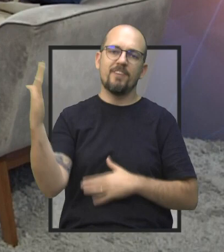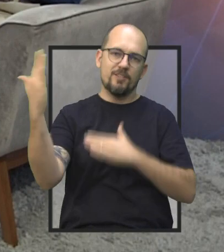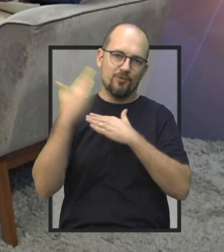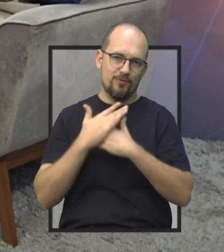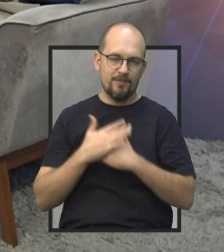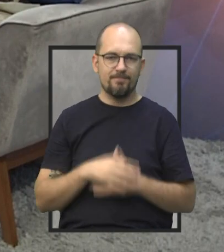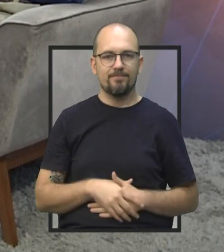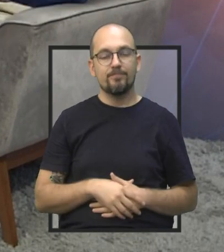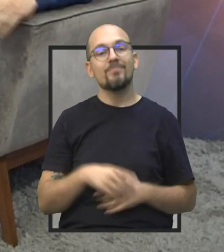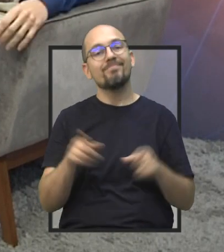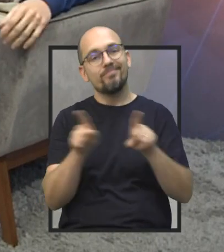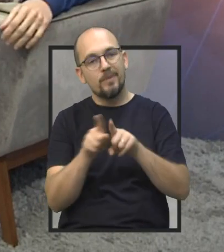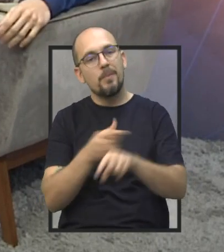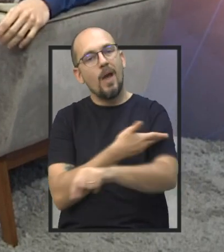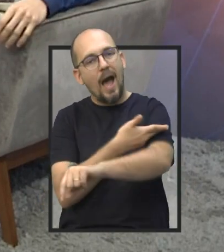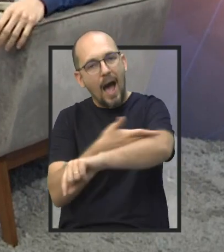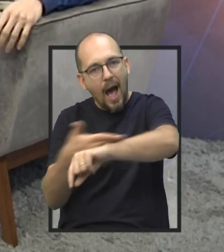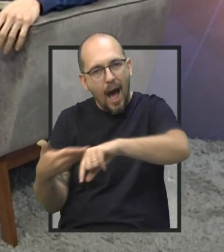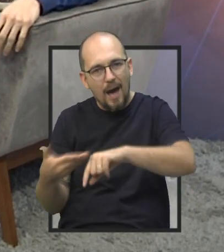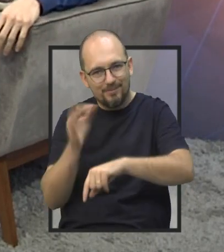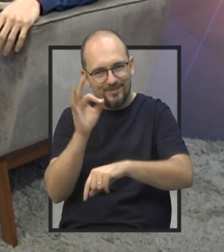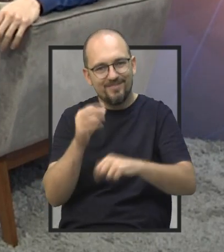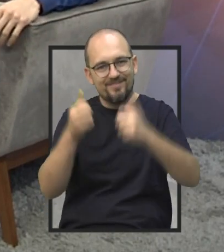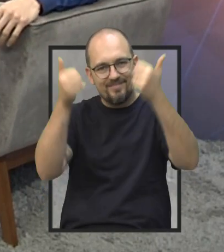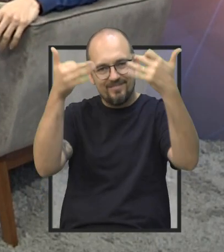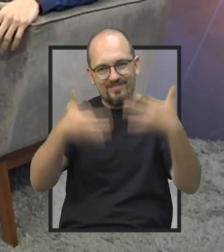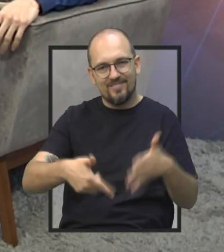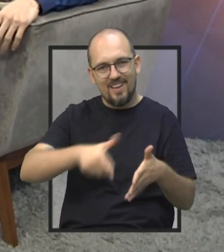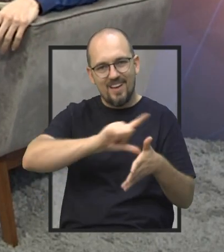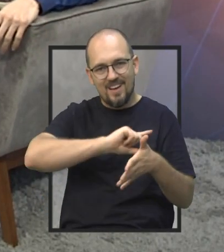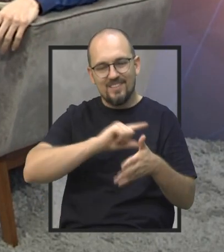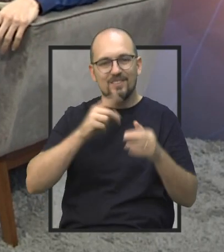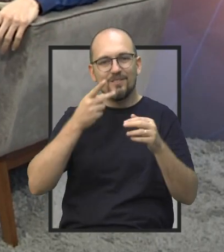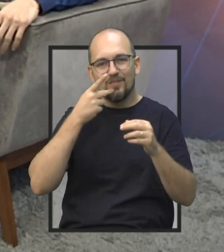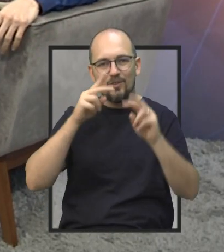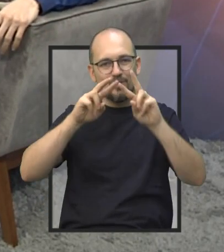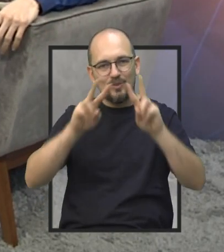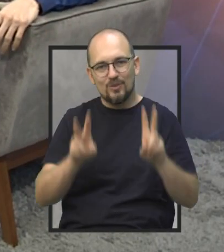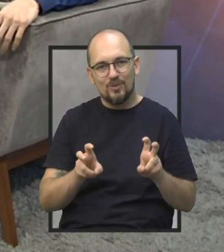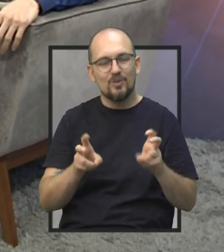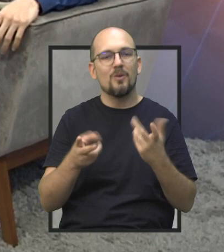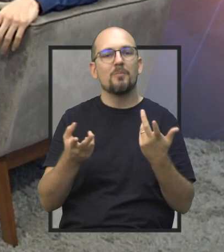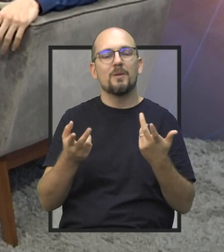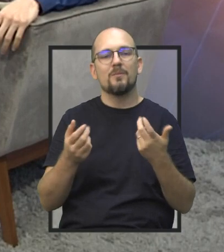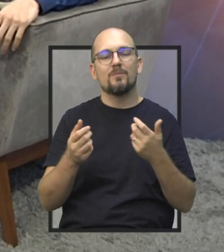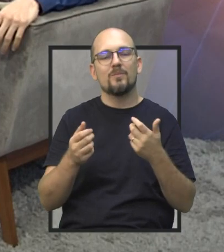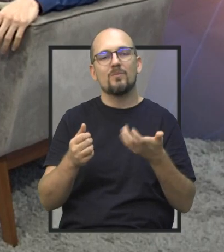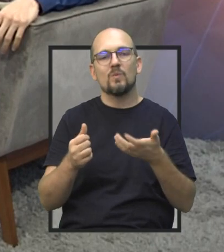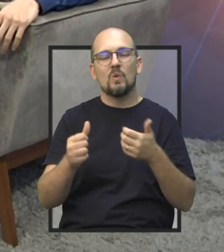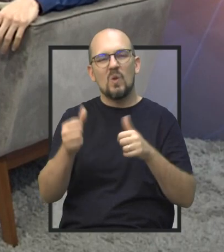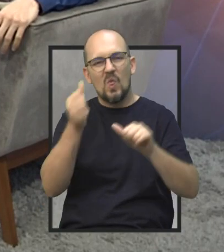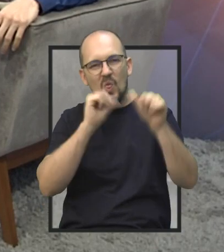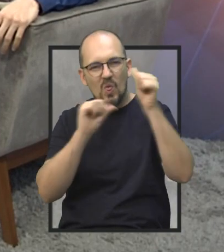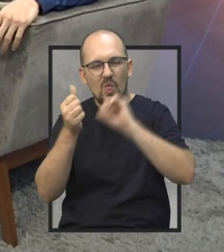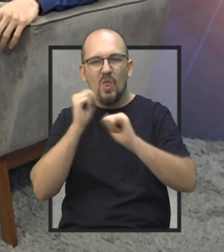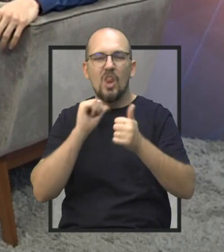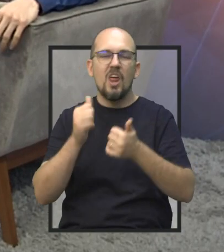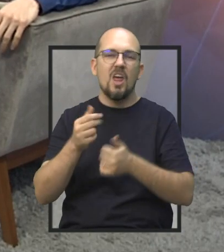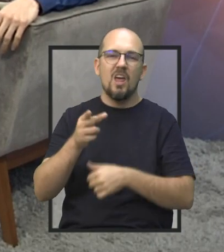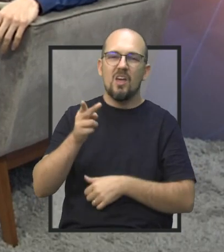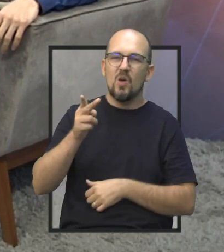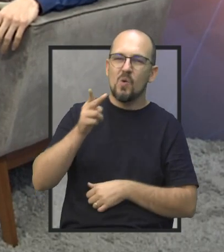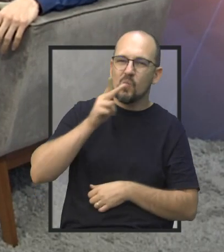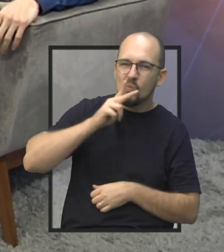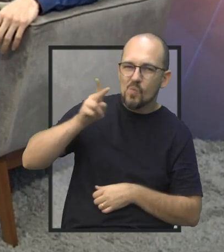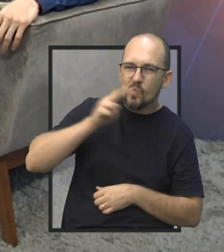os hábitos também, né, doutor? Nós já falamos das questões de consumos excessivos de